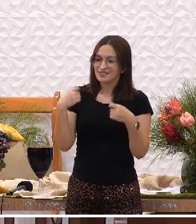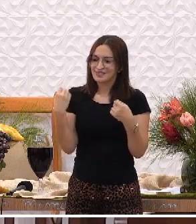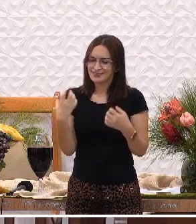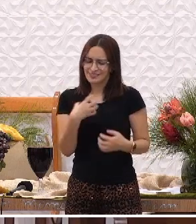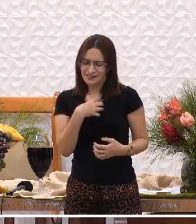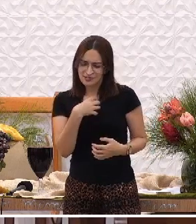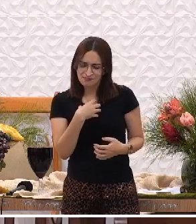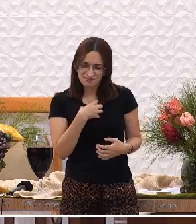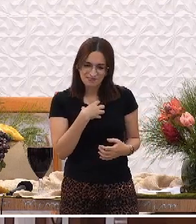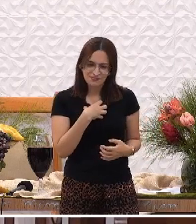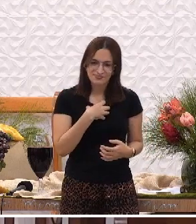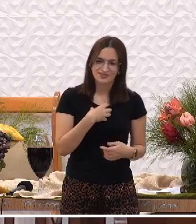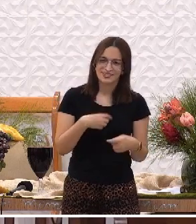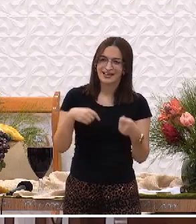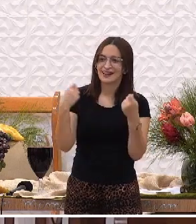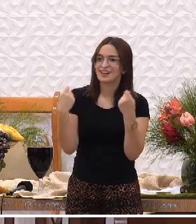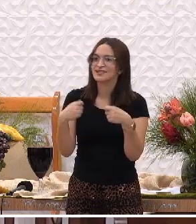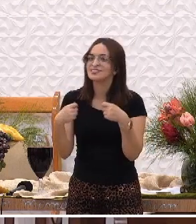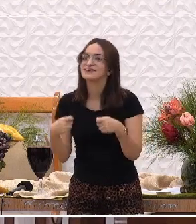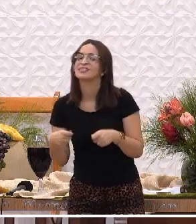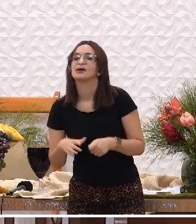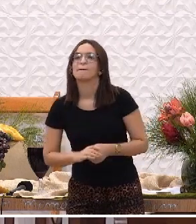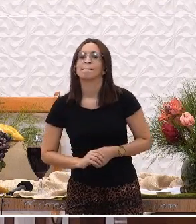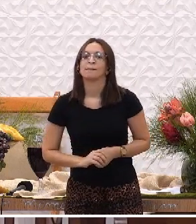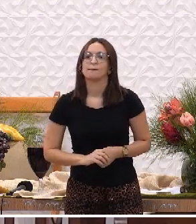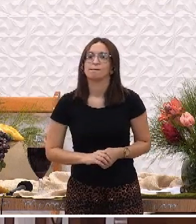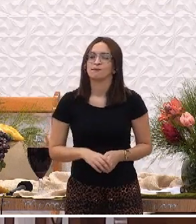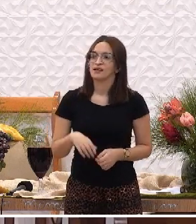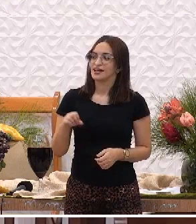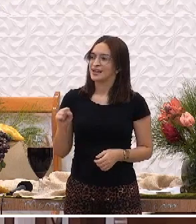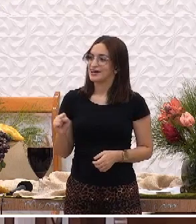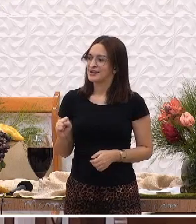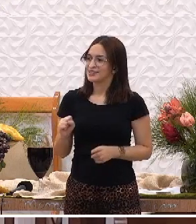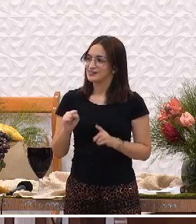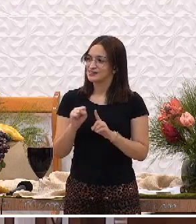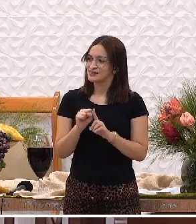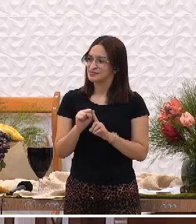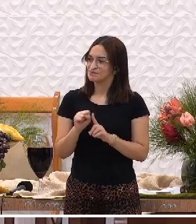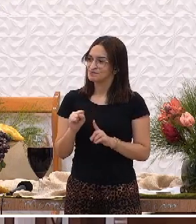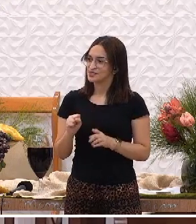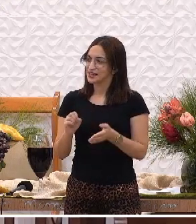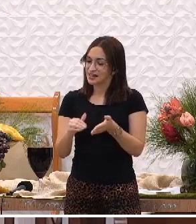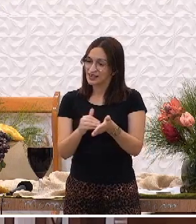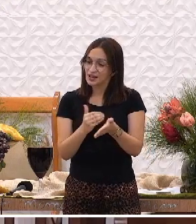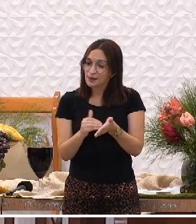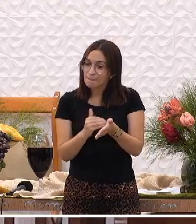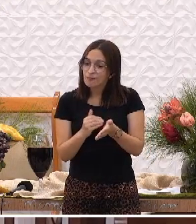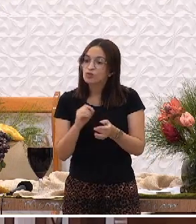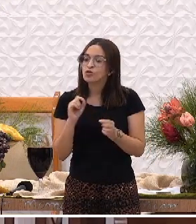para vocês por ser uma secretaria nova. E quando as pessoas procuraram a gente sentiu